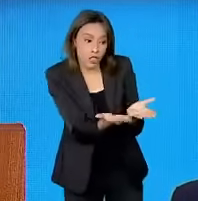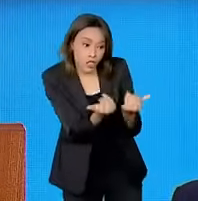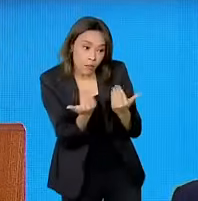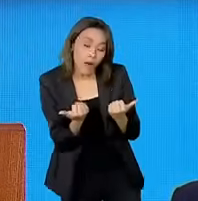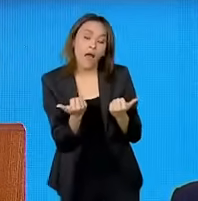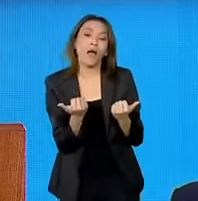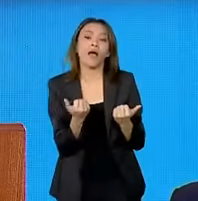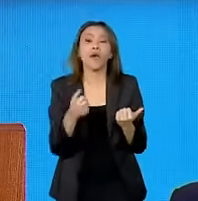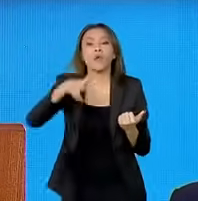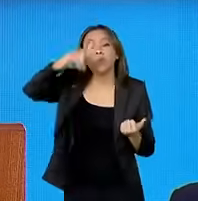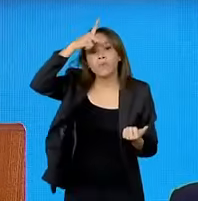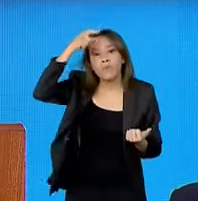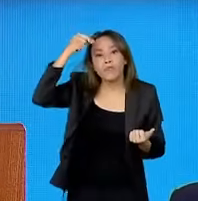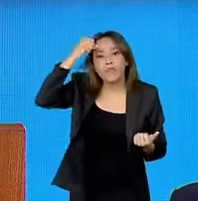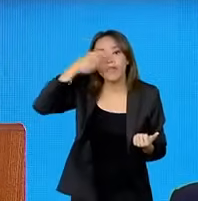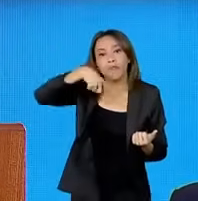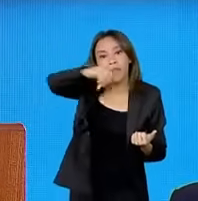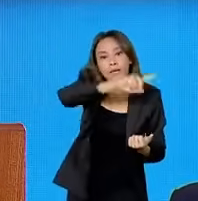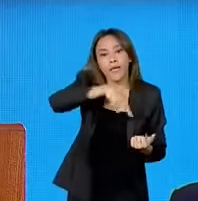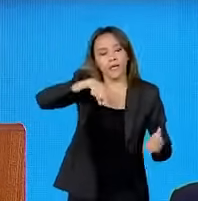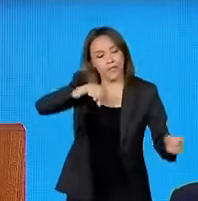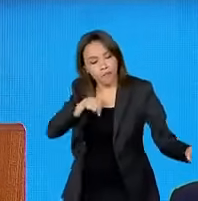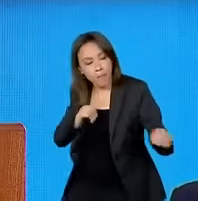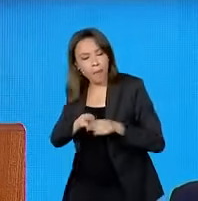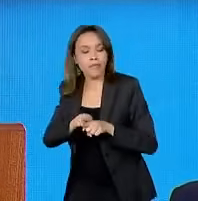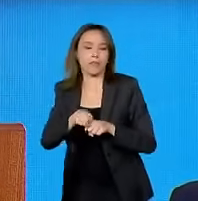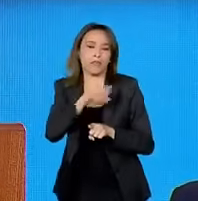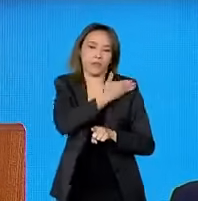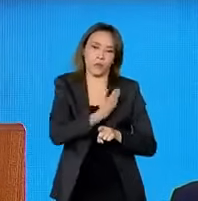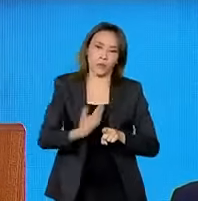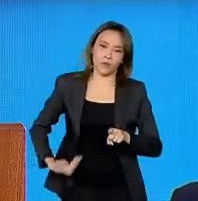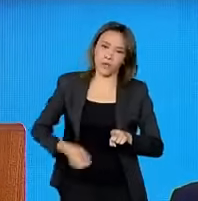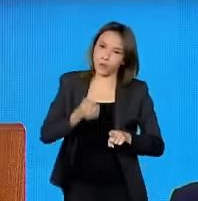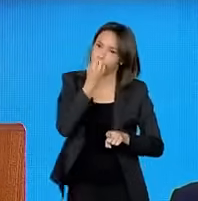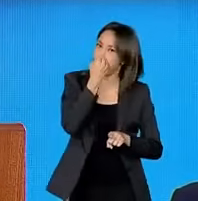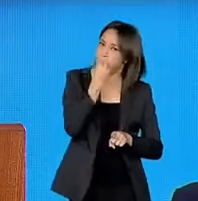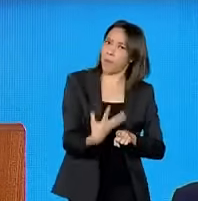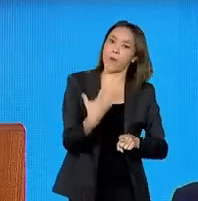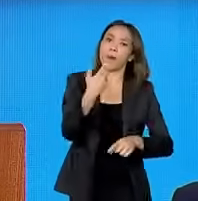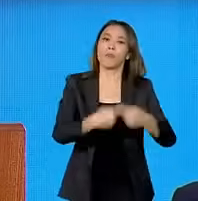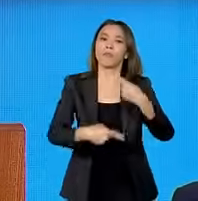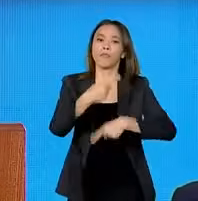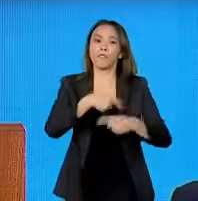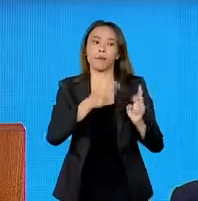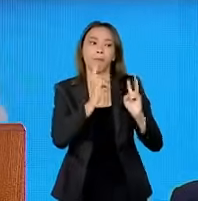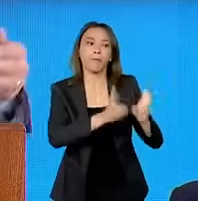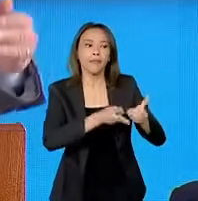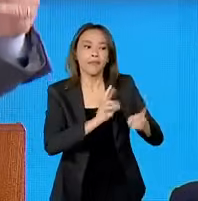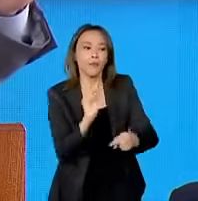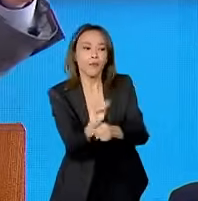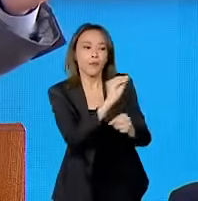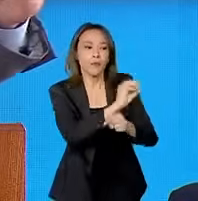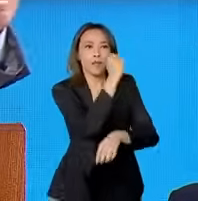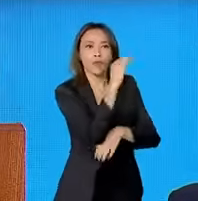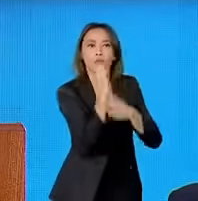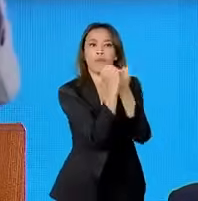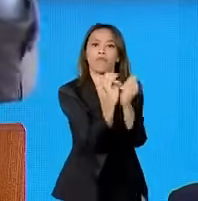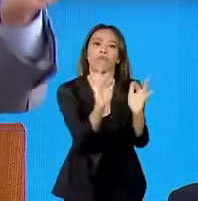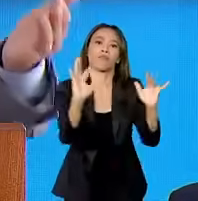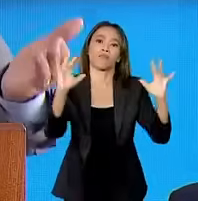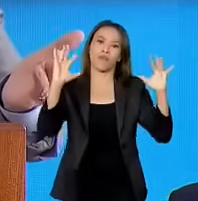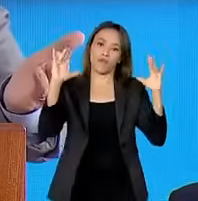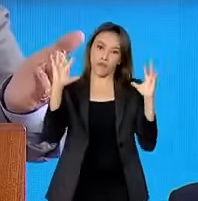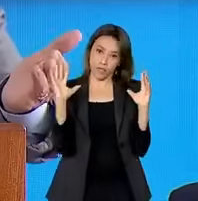sejam cúmplices do governo na boa política de preservação das florestas, e para isso nós temos que